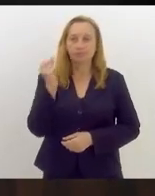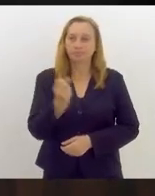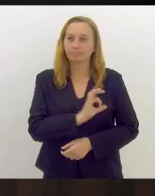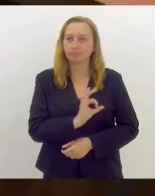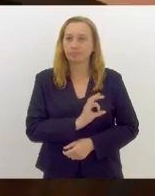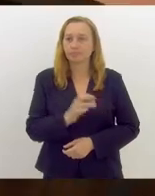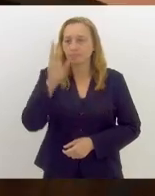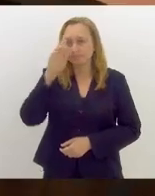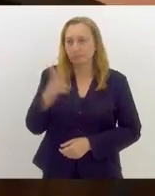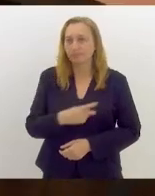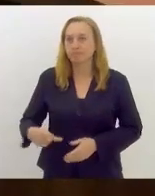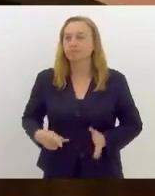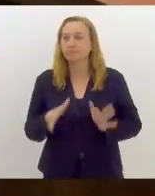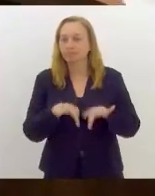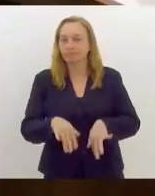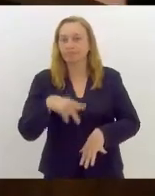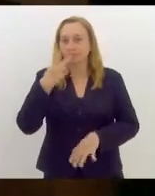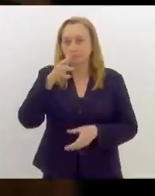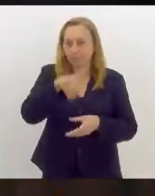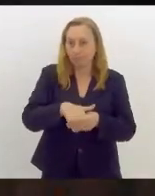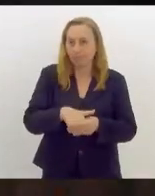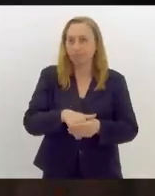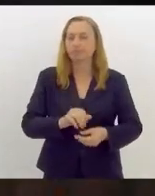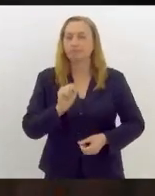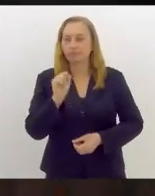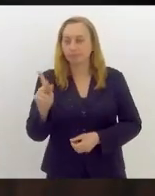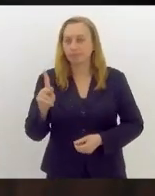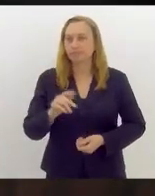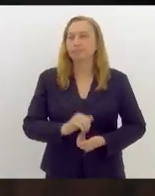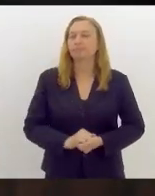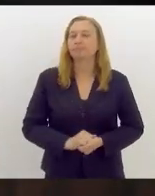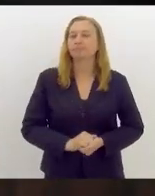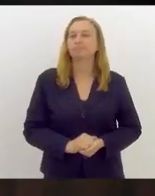e Presidente ao final fazer declaração de voto ok